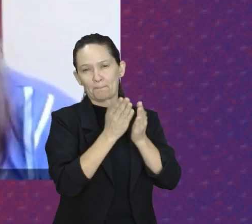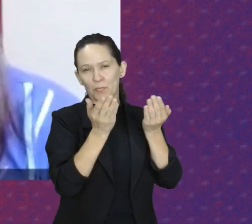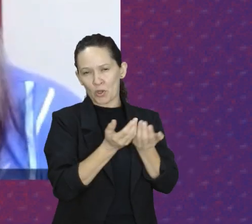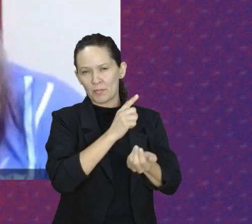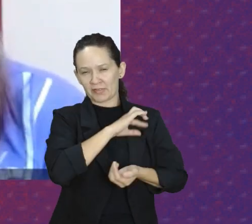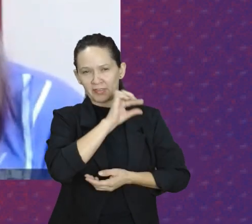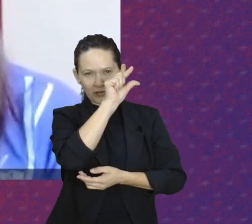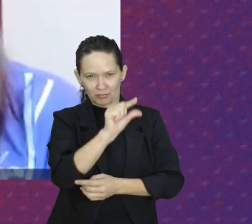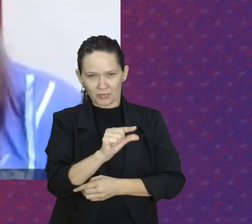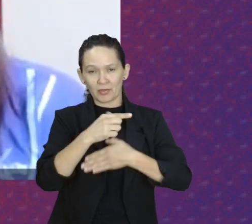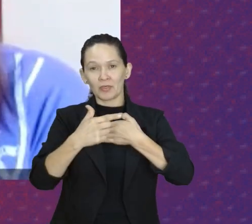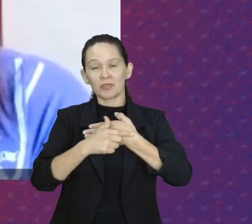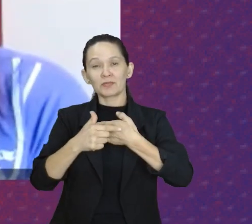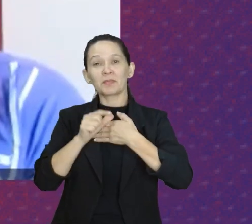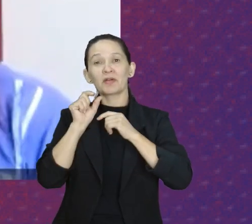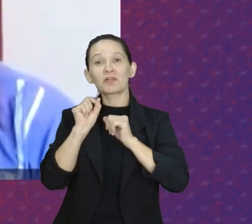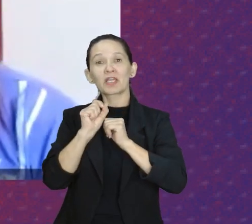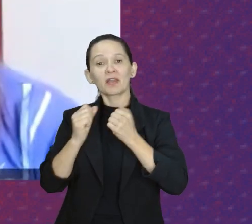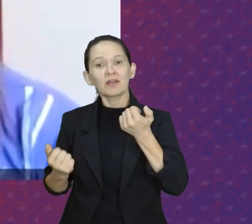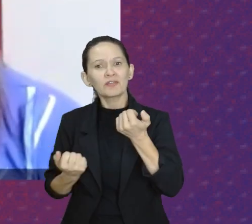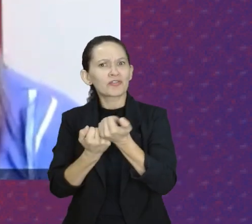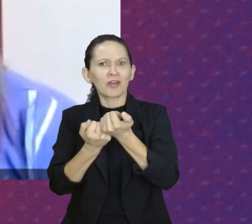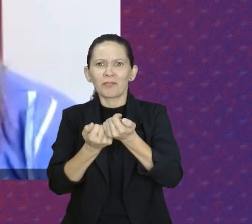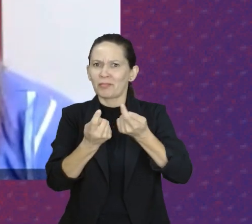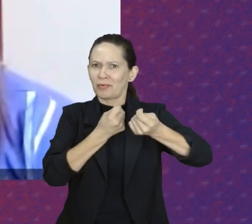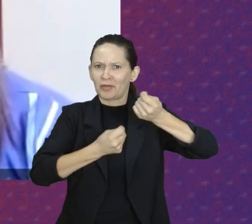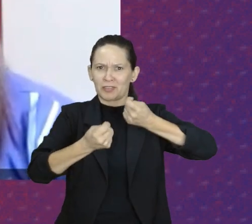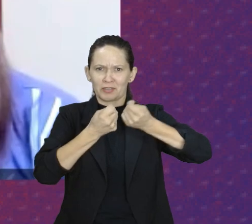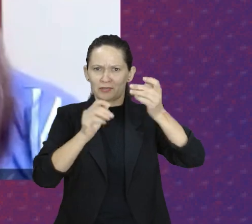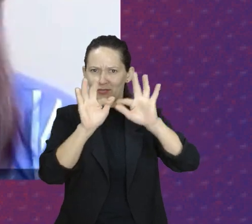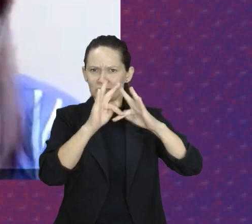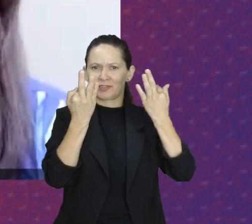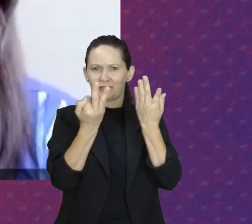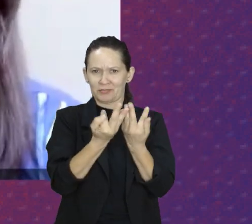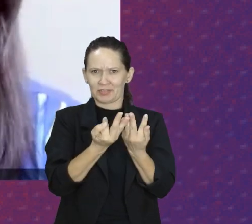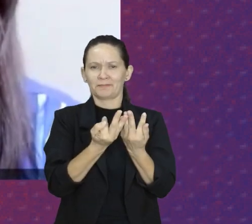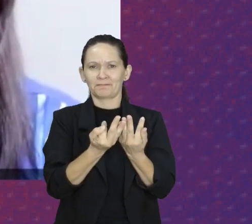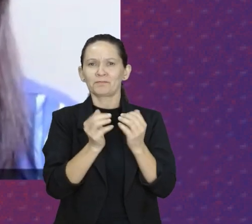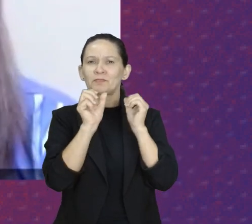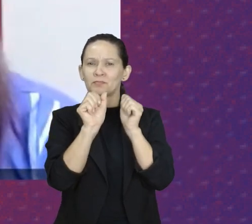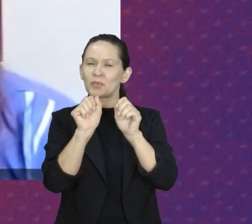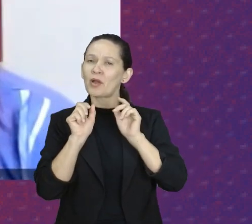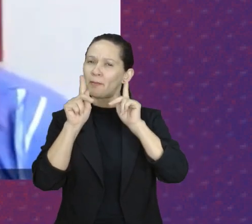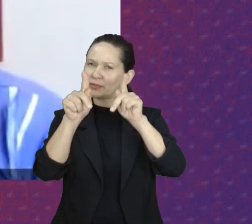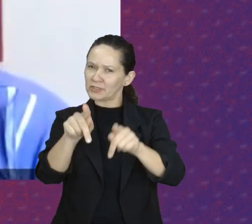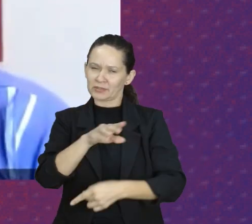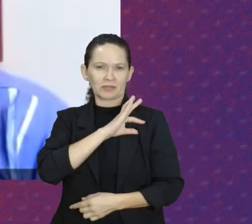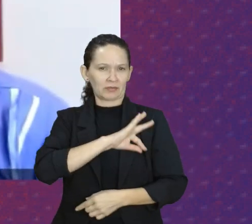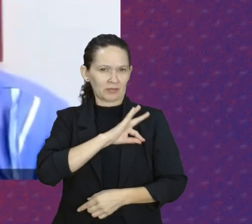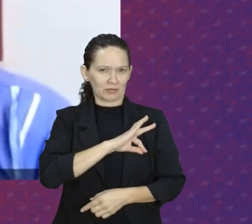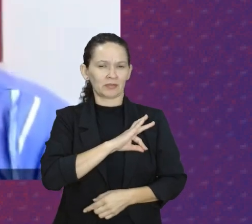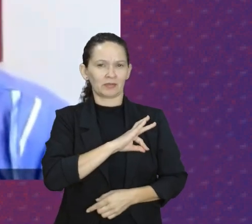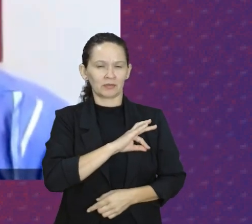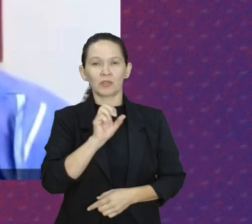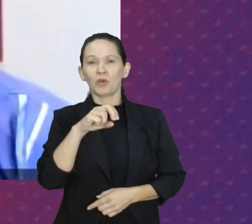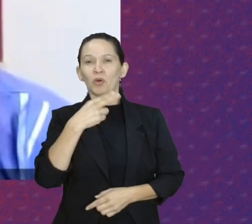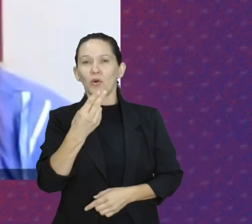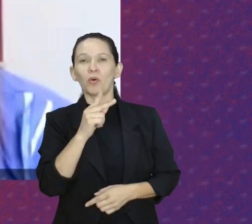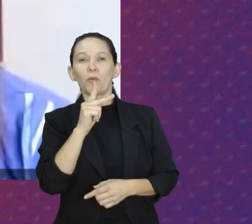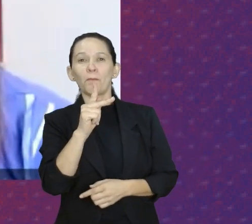um papel, inclusive, de sustentação econômica da família, né? Seja pela aposentadoria, seja pelo